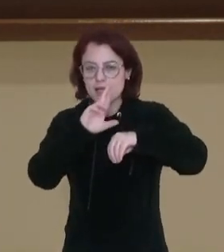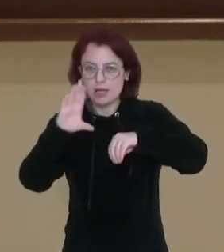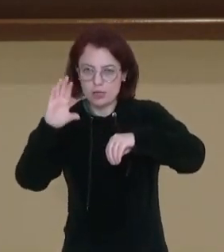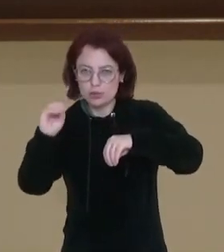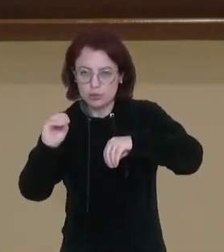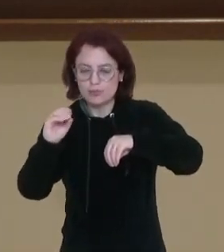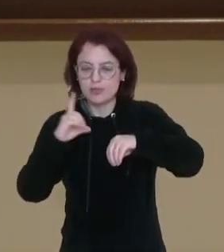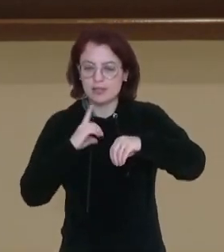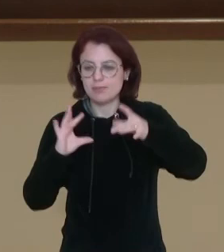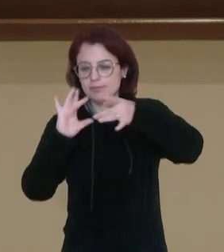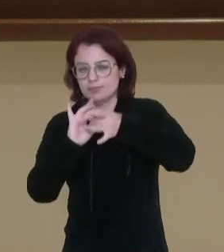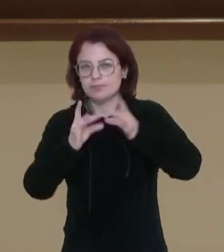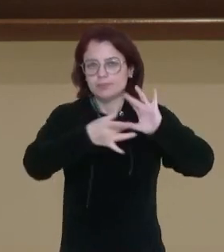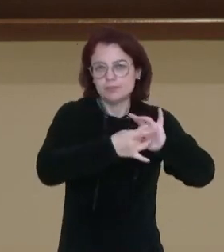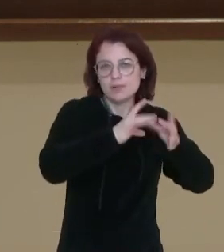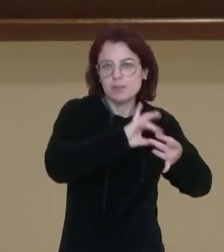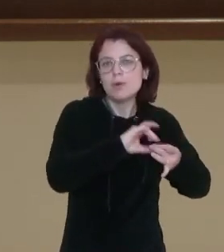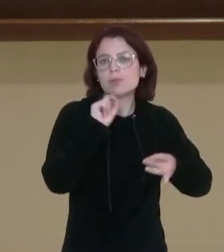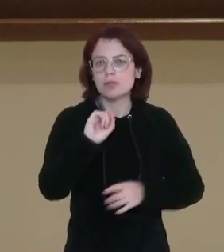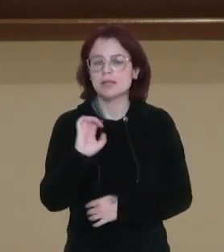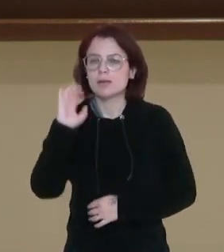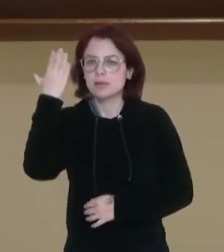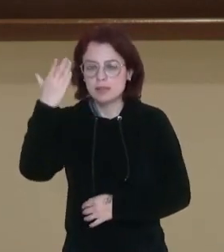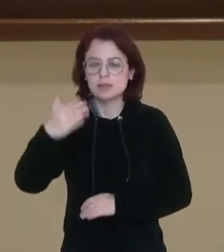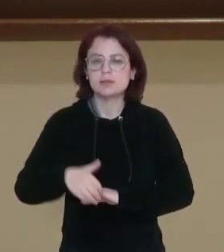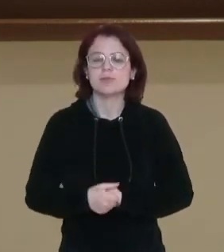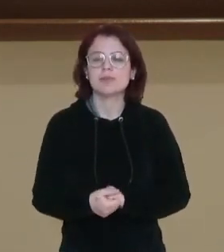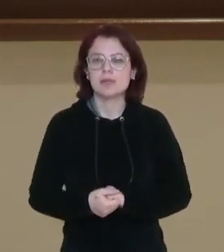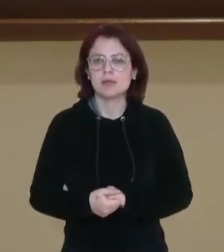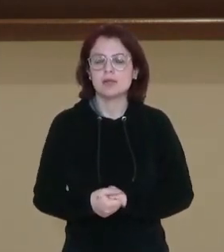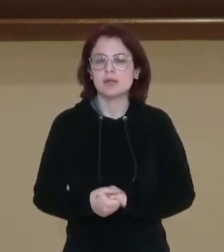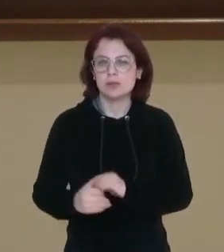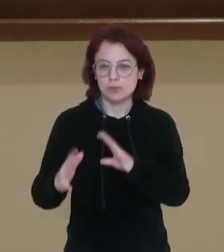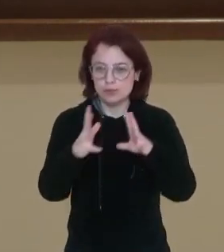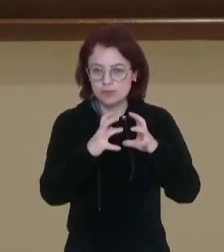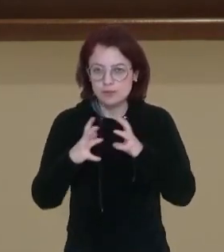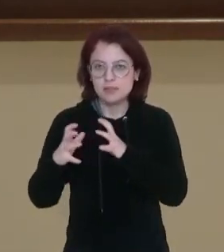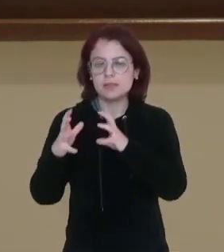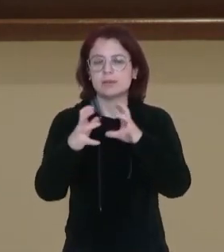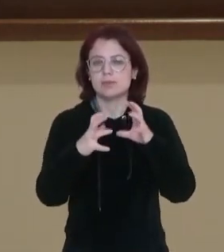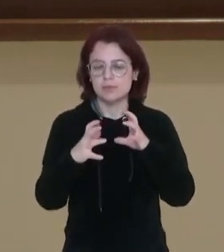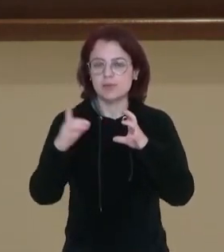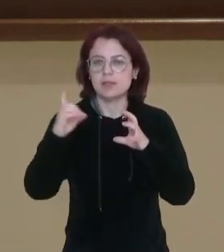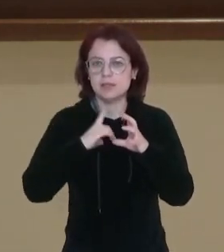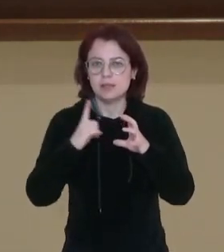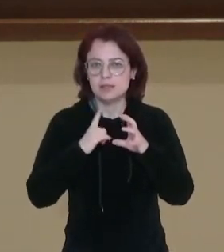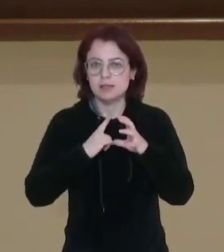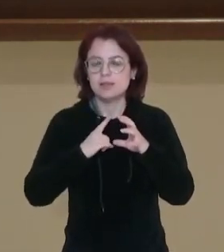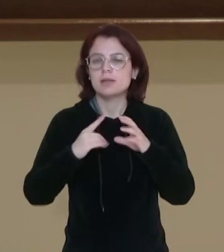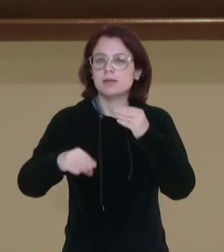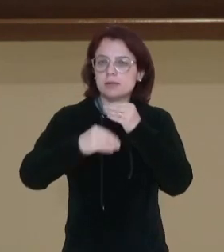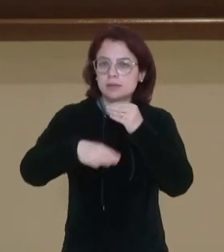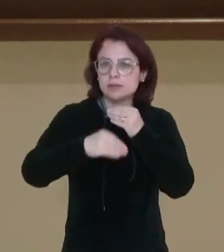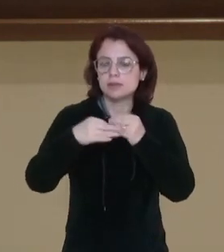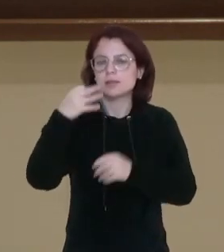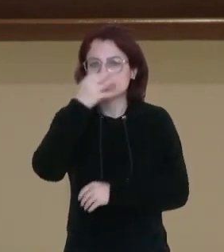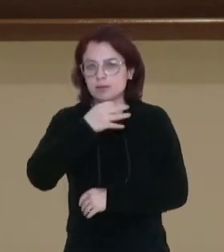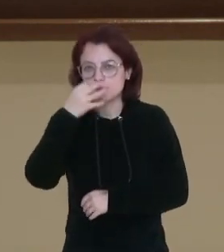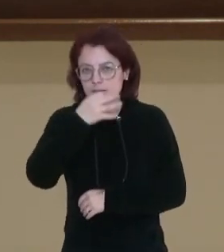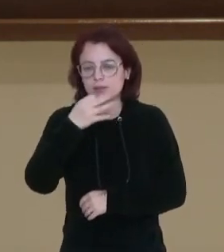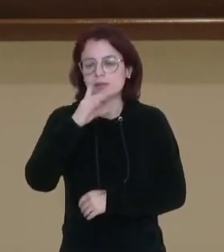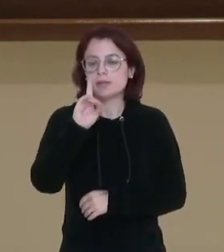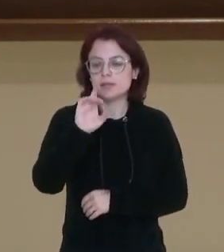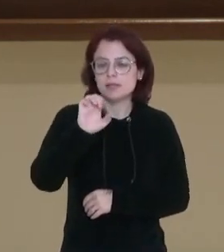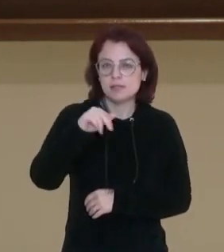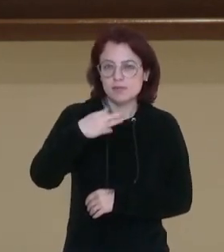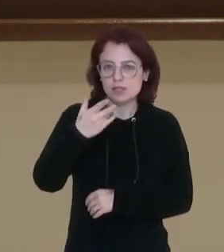é a sucessão de acontecimentos dentro de uma trama, né? E ele é constituído dos demais elementos da narrativa, né? O